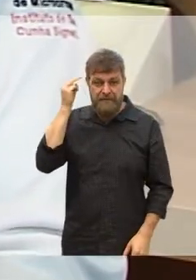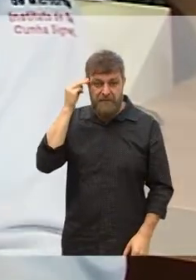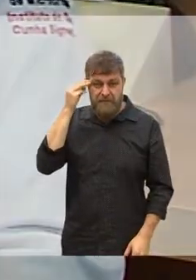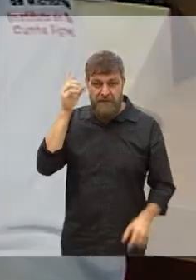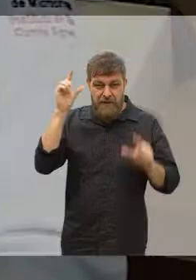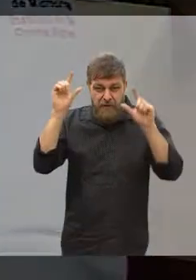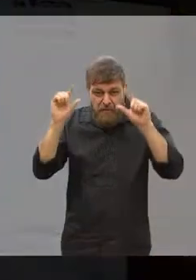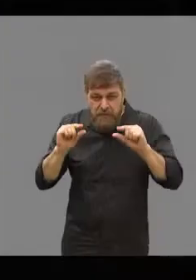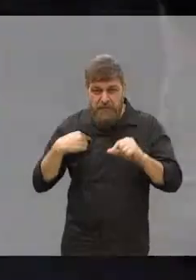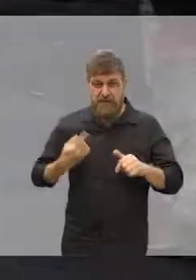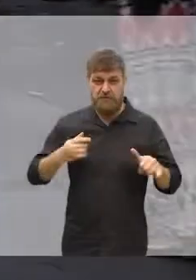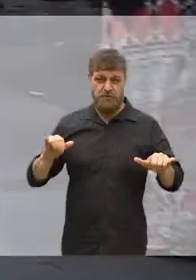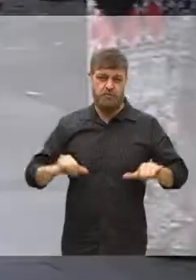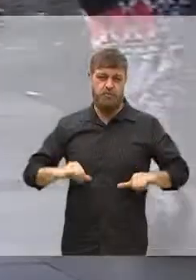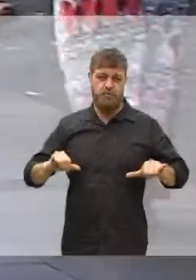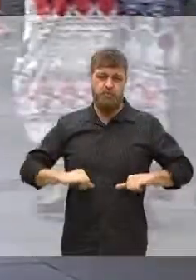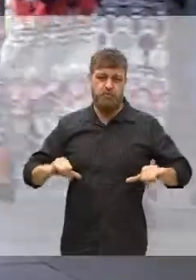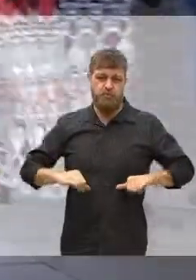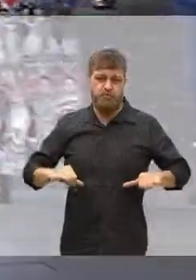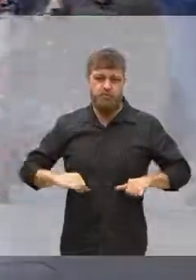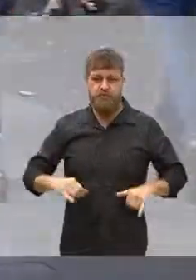em vários aspectos.